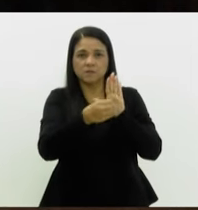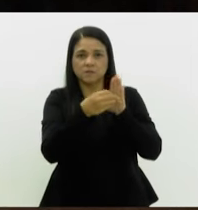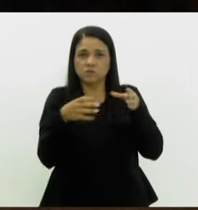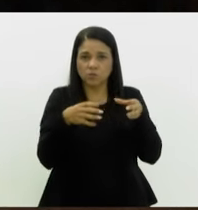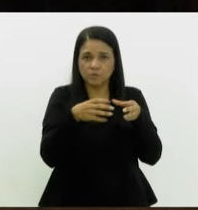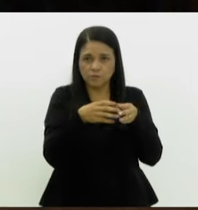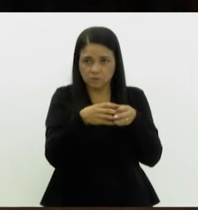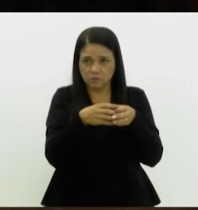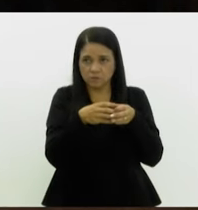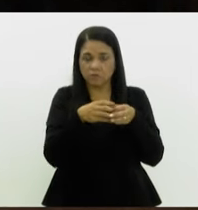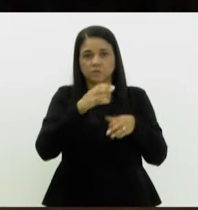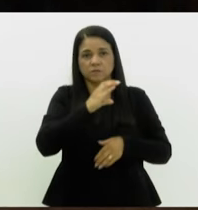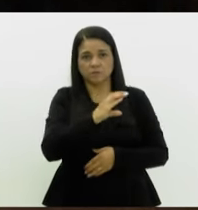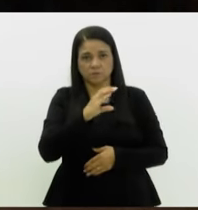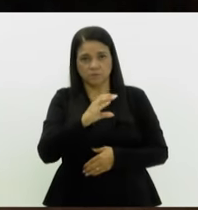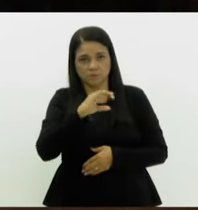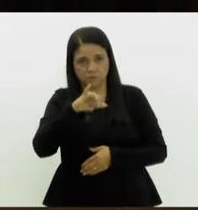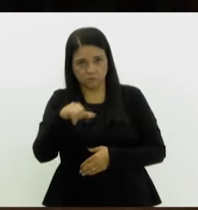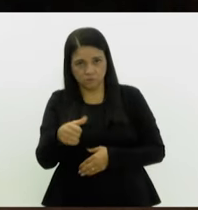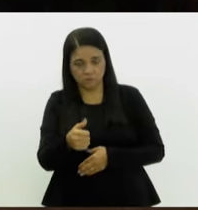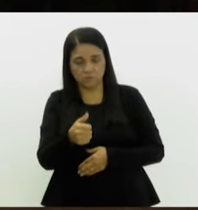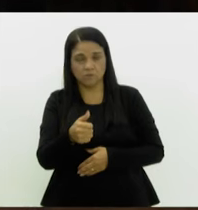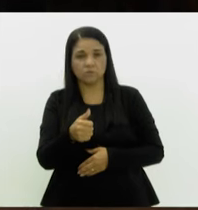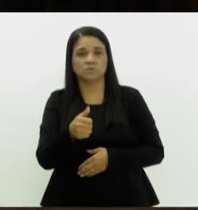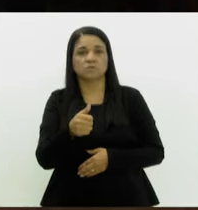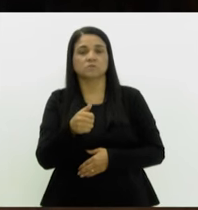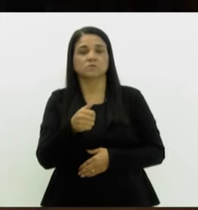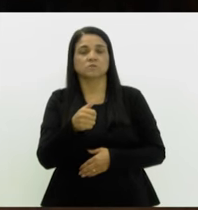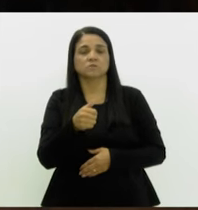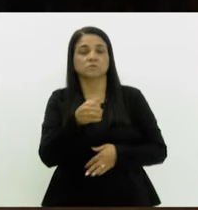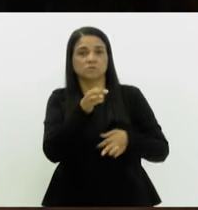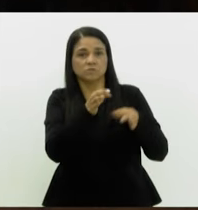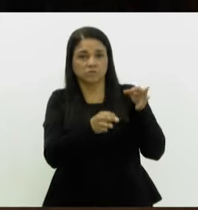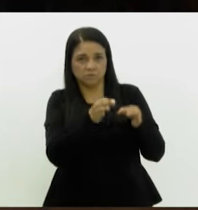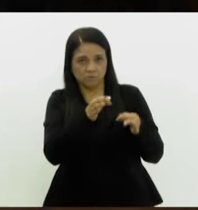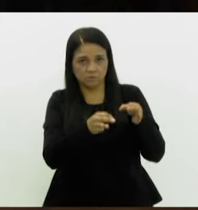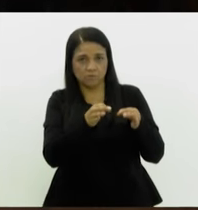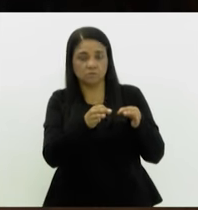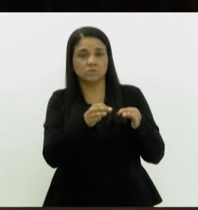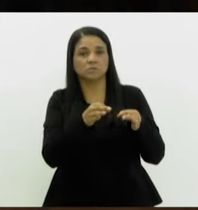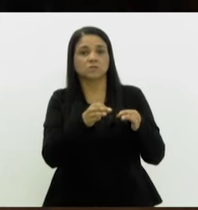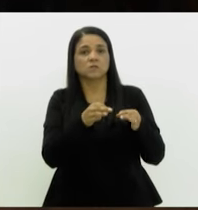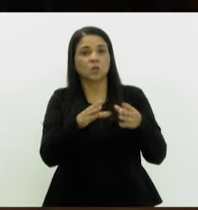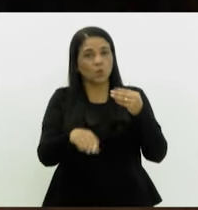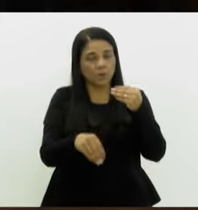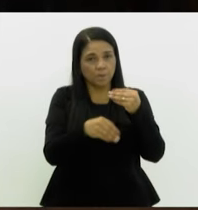comissões de Constituição e Justiça pela juridicidade,